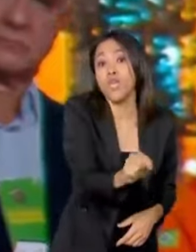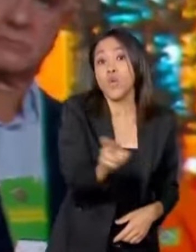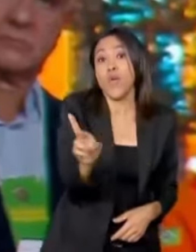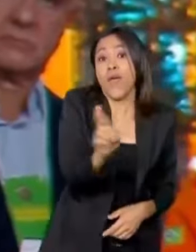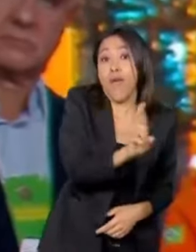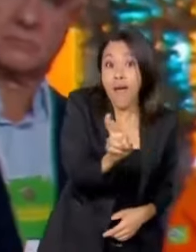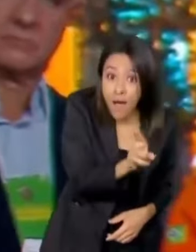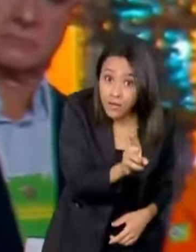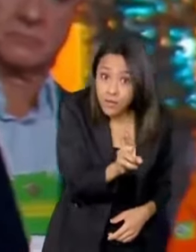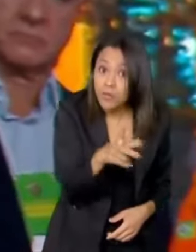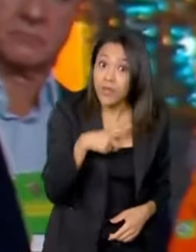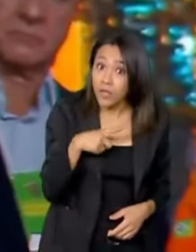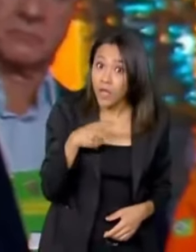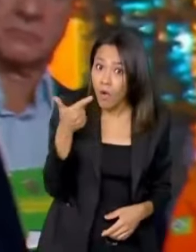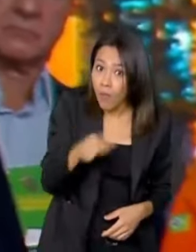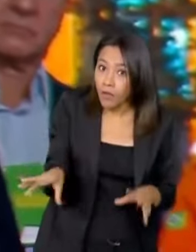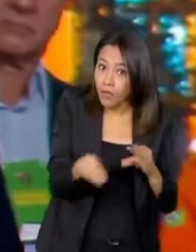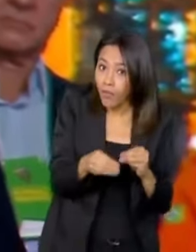fora bônus.